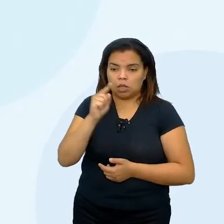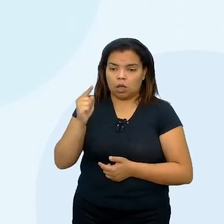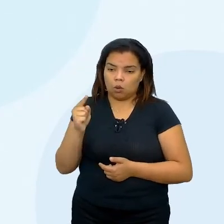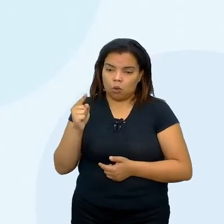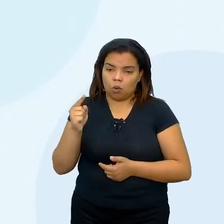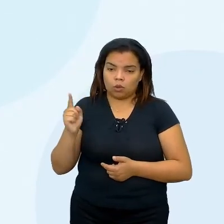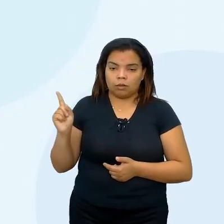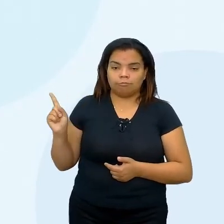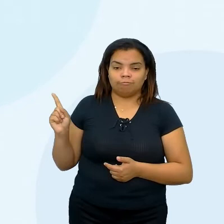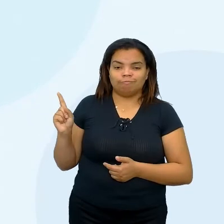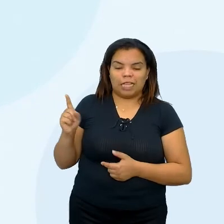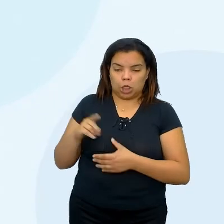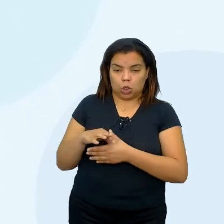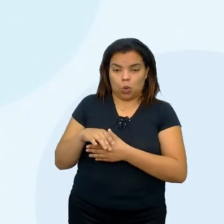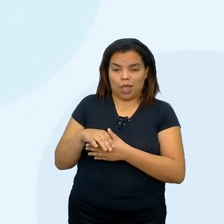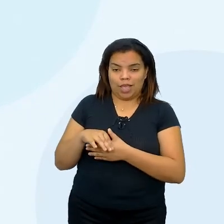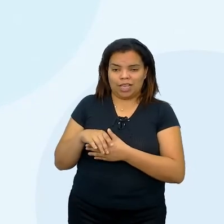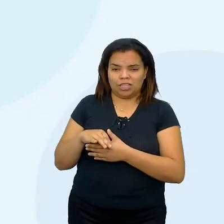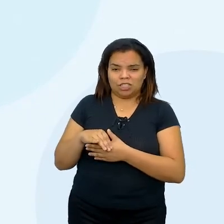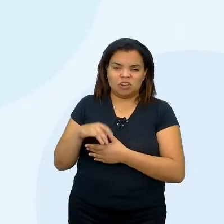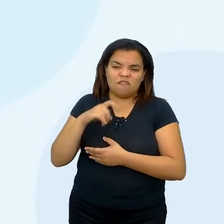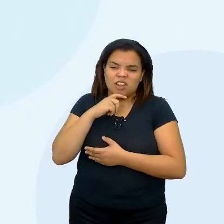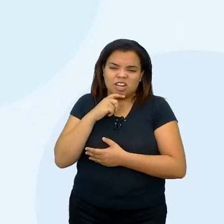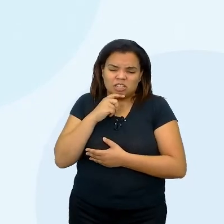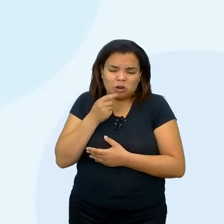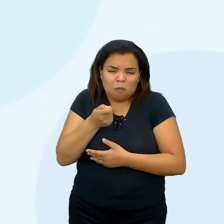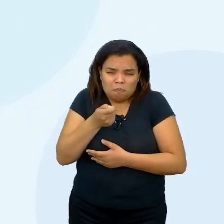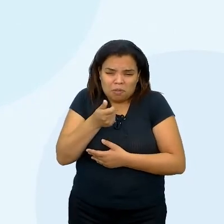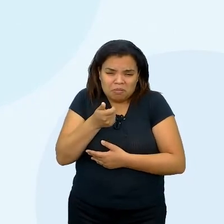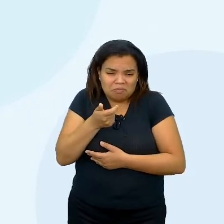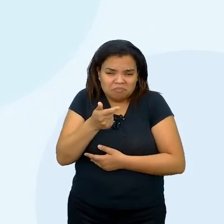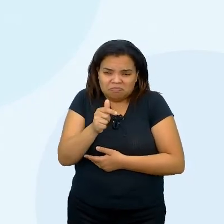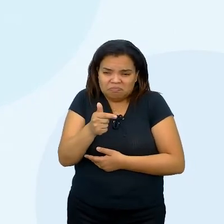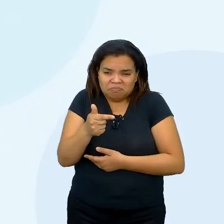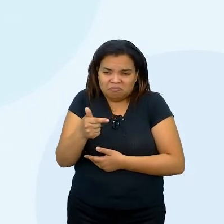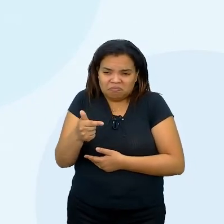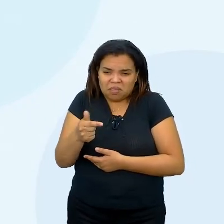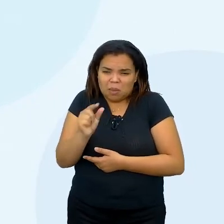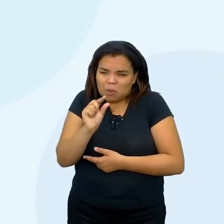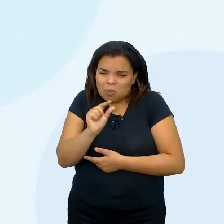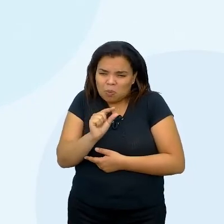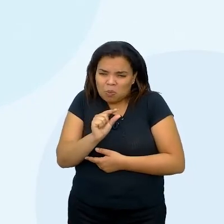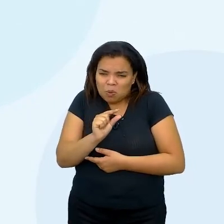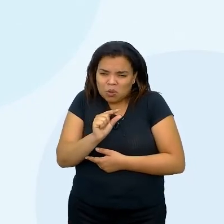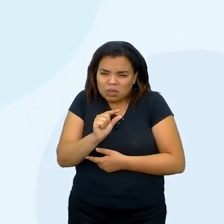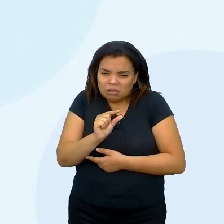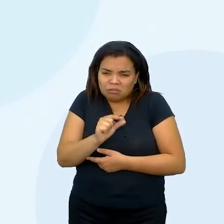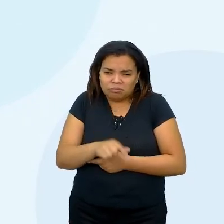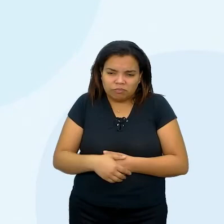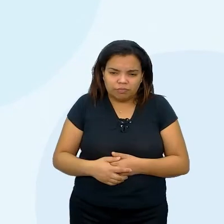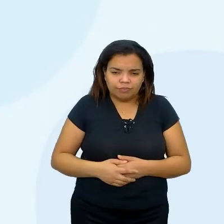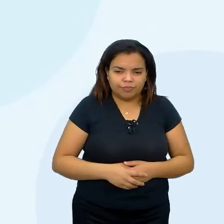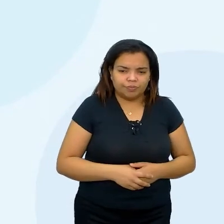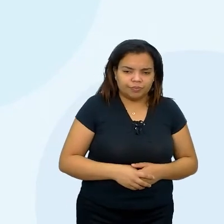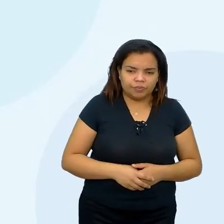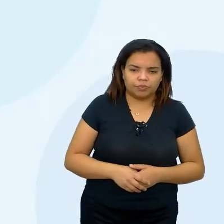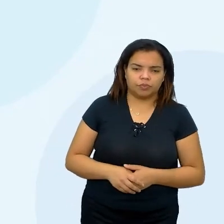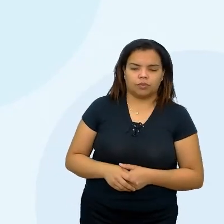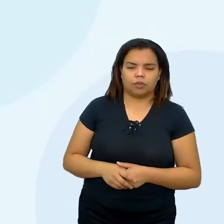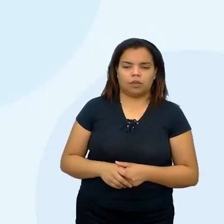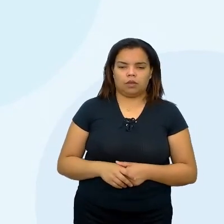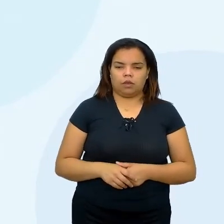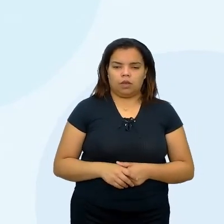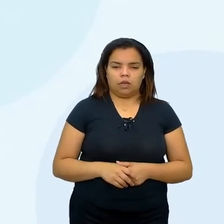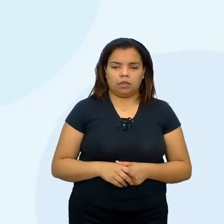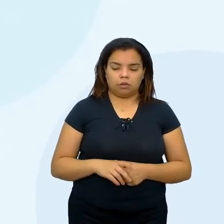musculatura afetada, olha a quantidade de verde. A quantidade de verde, né, diminuiu bastante. Então, eu tive aí